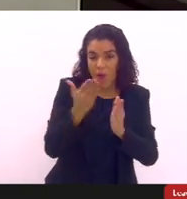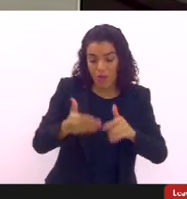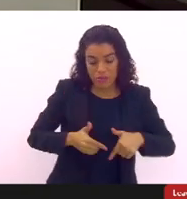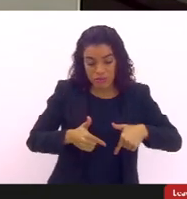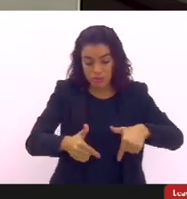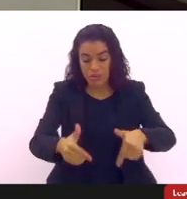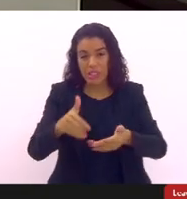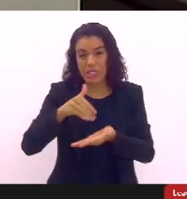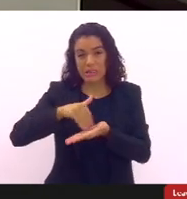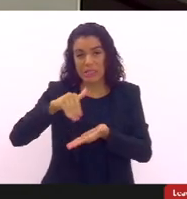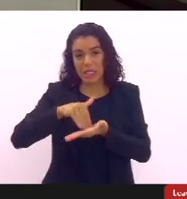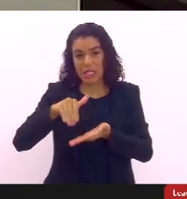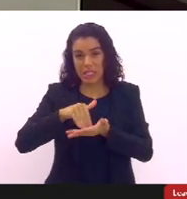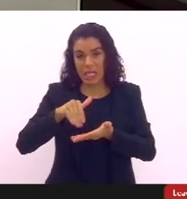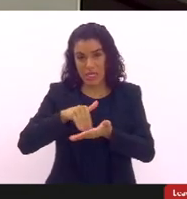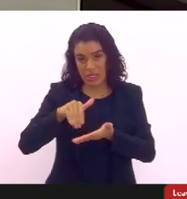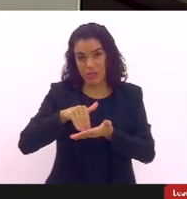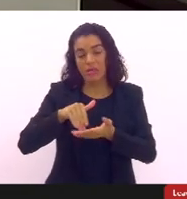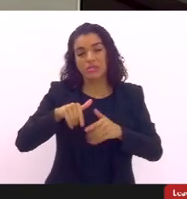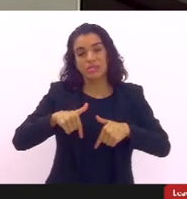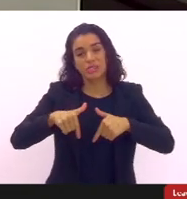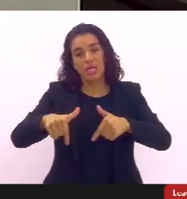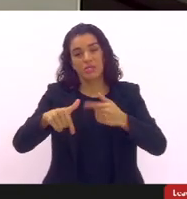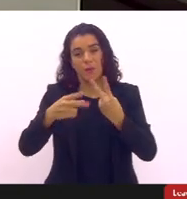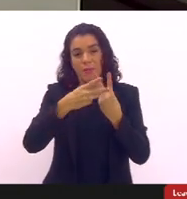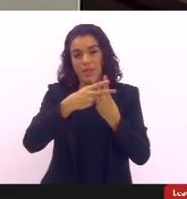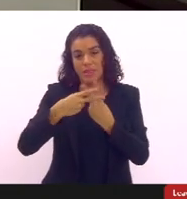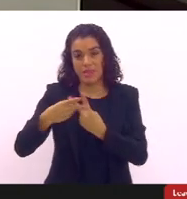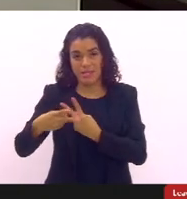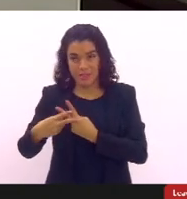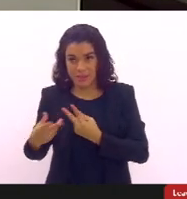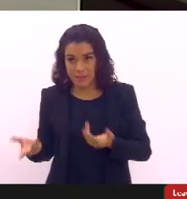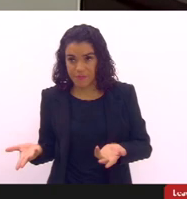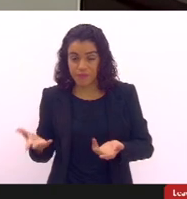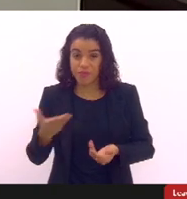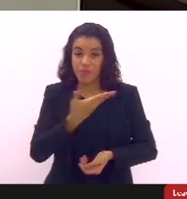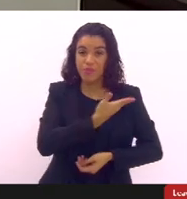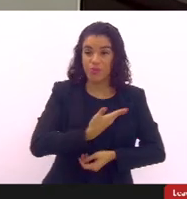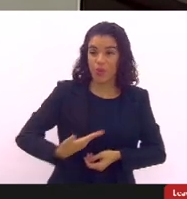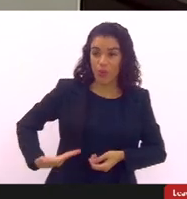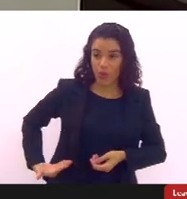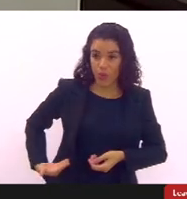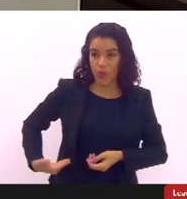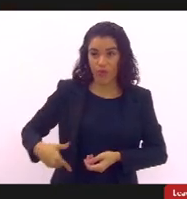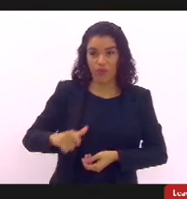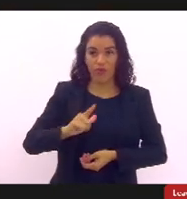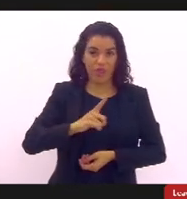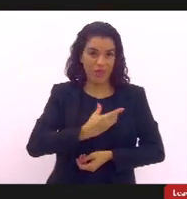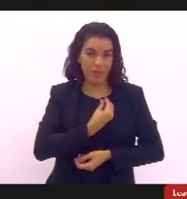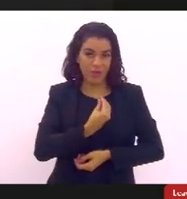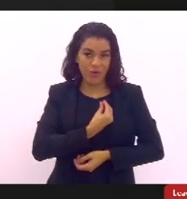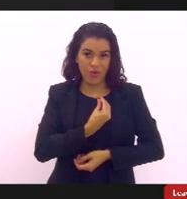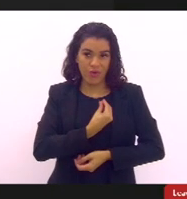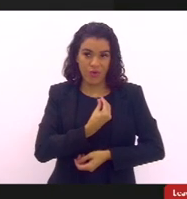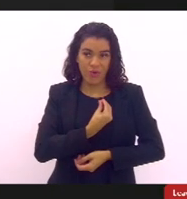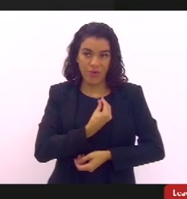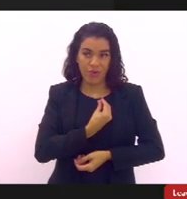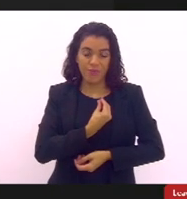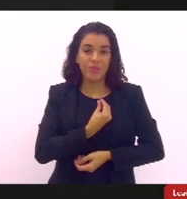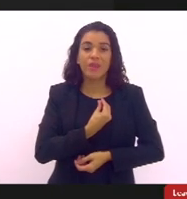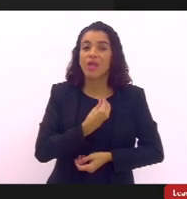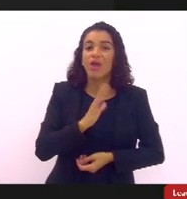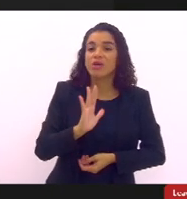da Secretaria de Assuntos Penitenciários, né? O governo que aí está